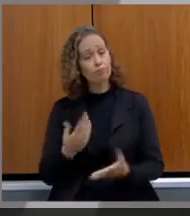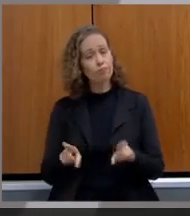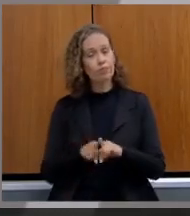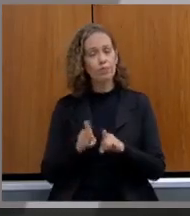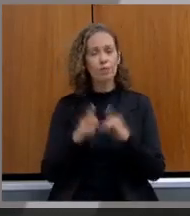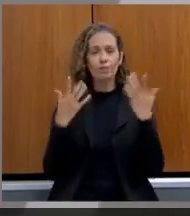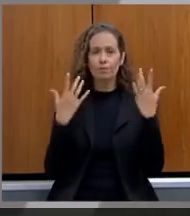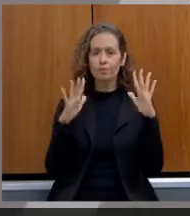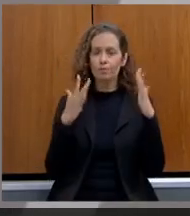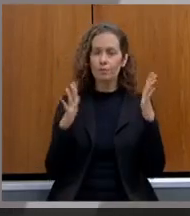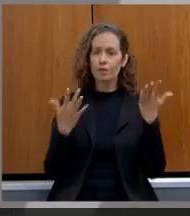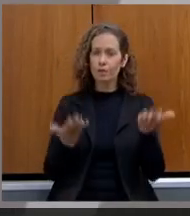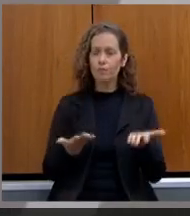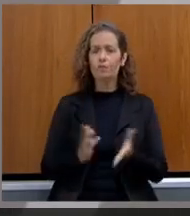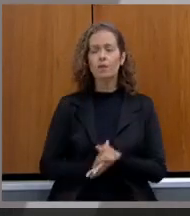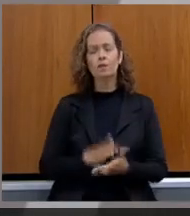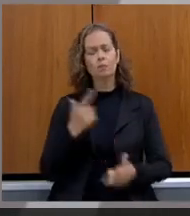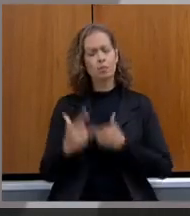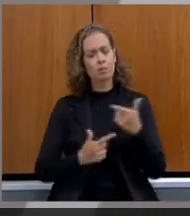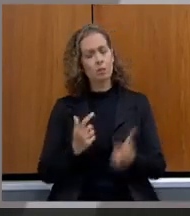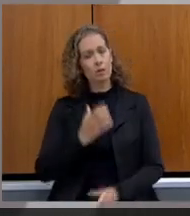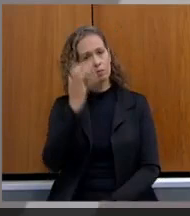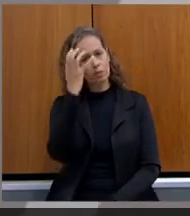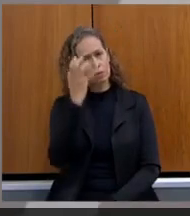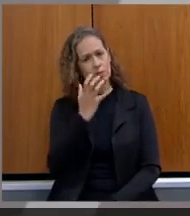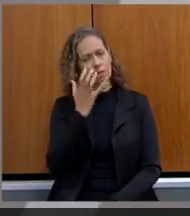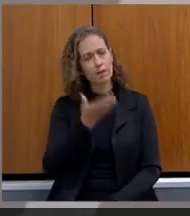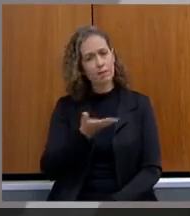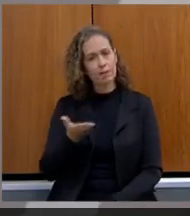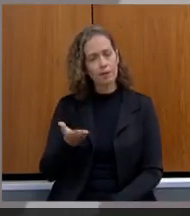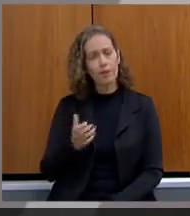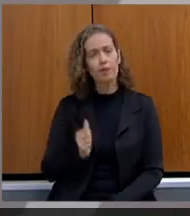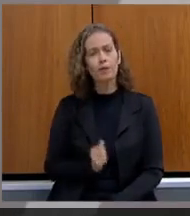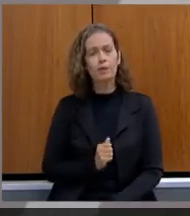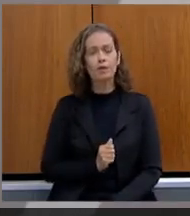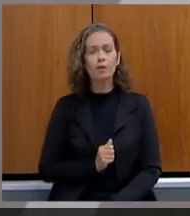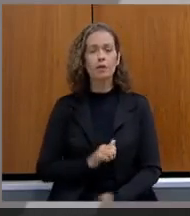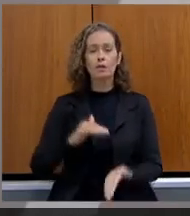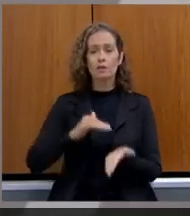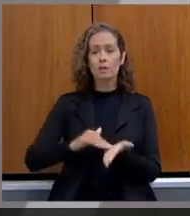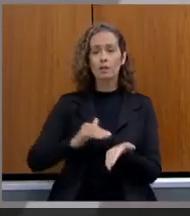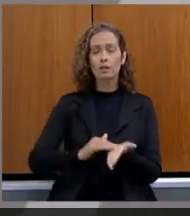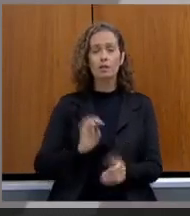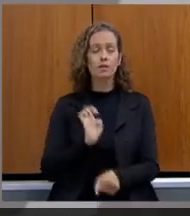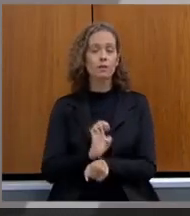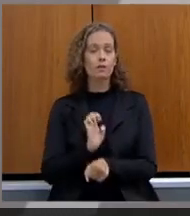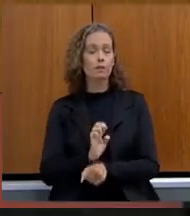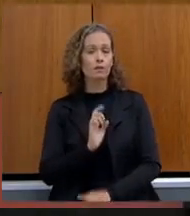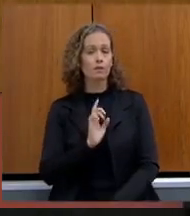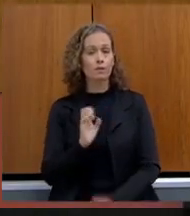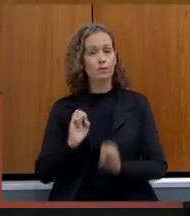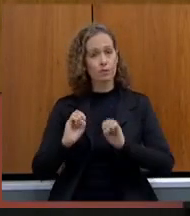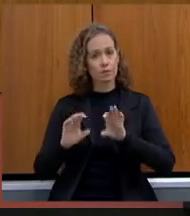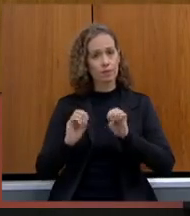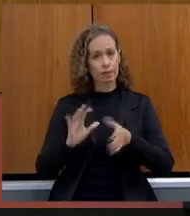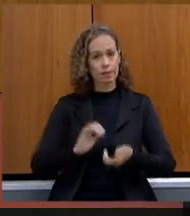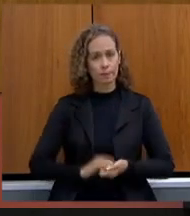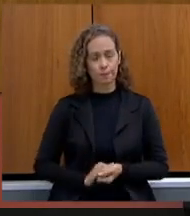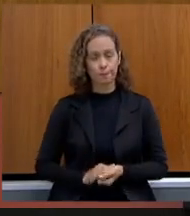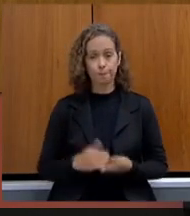mais uma vez pela condução séria e Brilhante né frente à Secretaria de Estado de Educação é